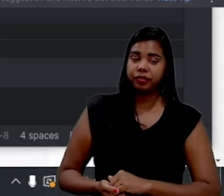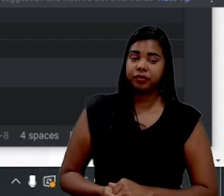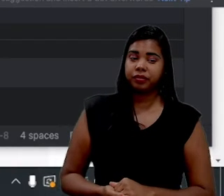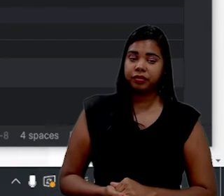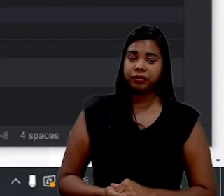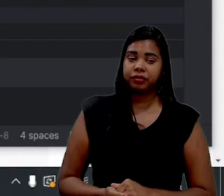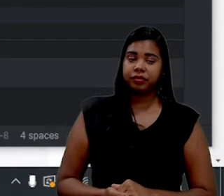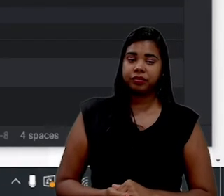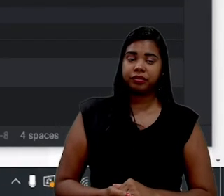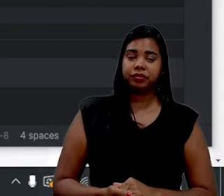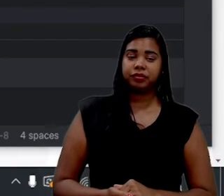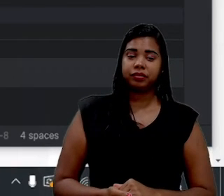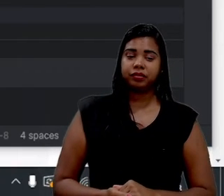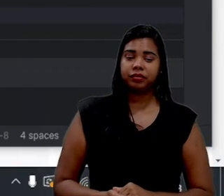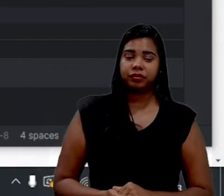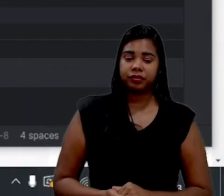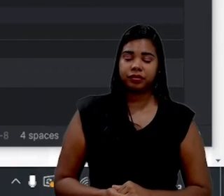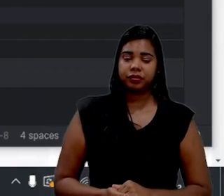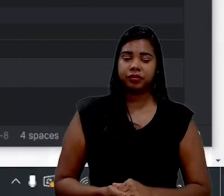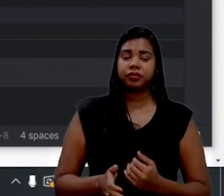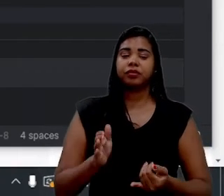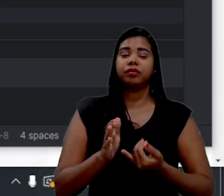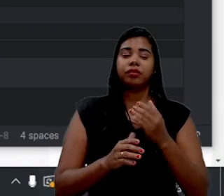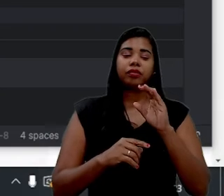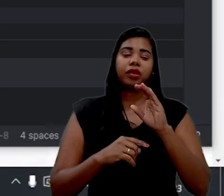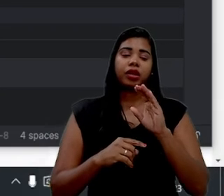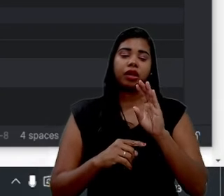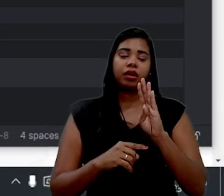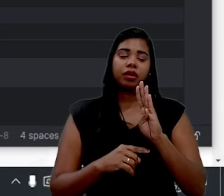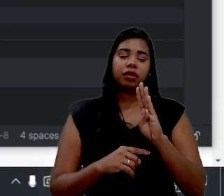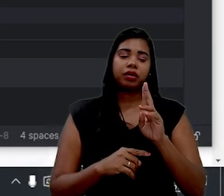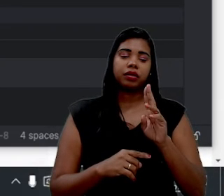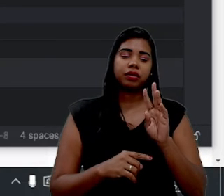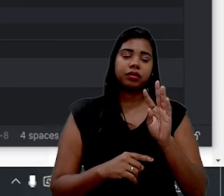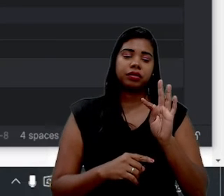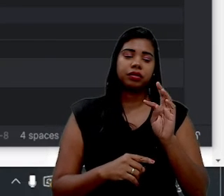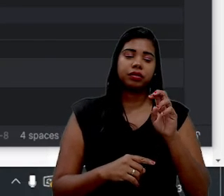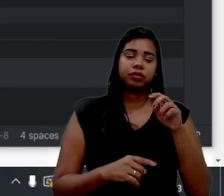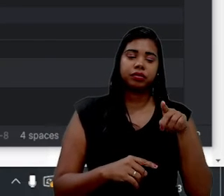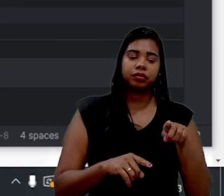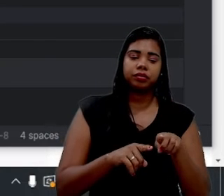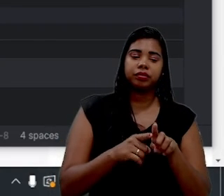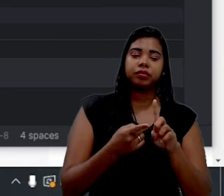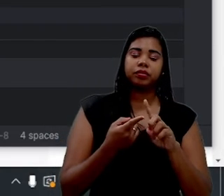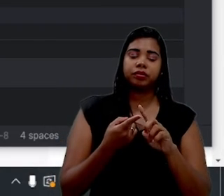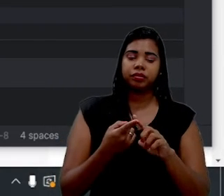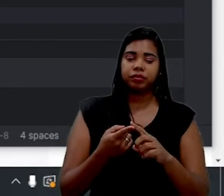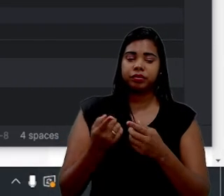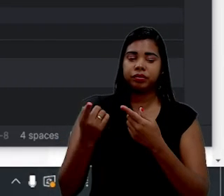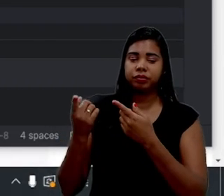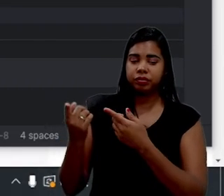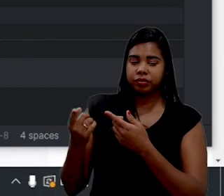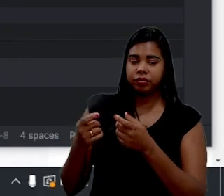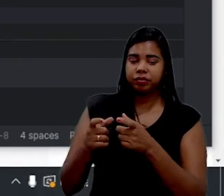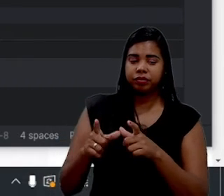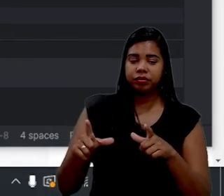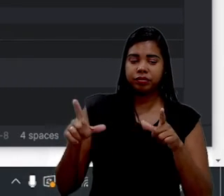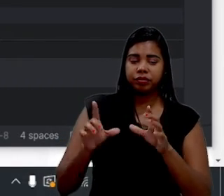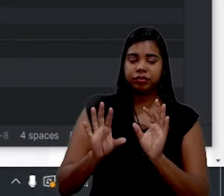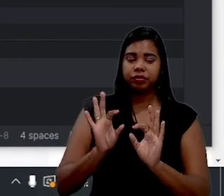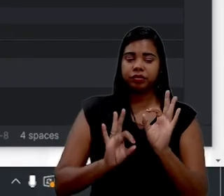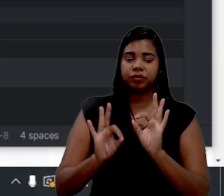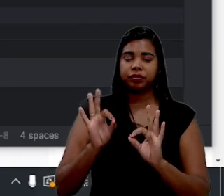coloca a estilização do botão, né, que o Bootstrap já puxa e já deixa um botãozinho bem mais